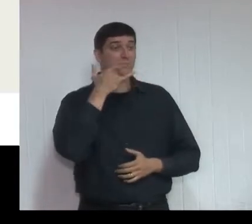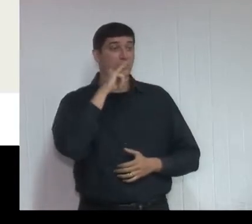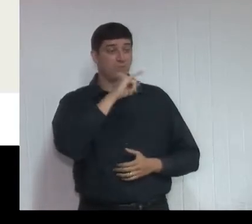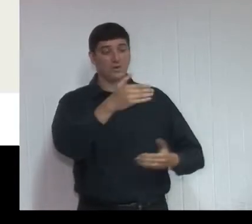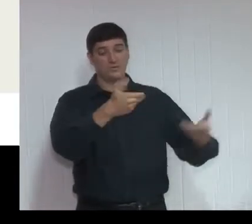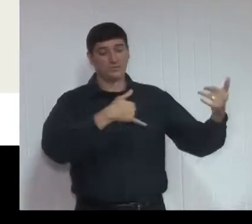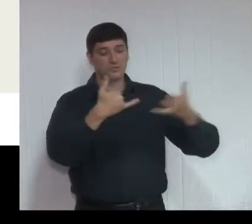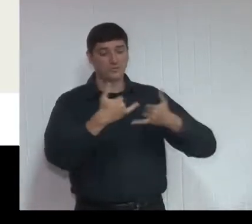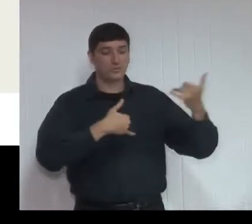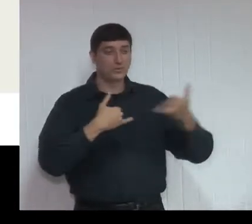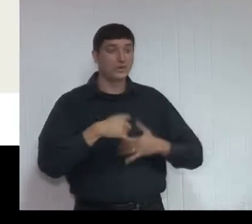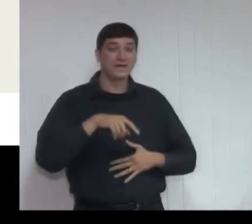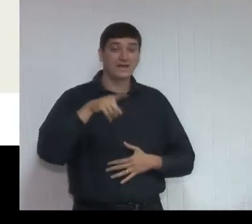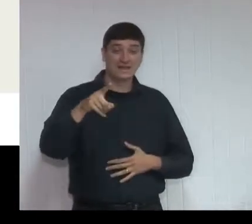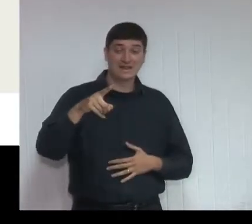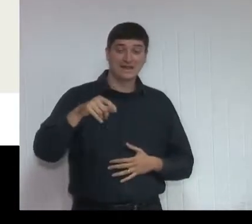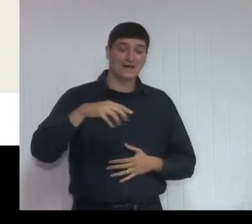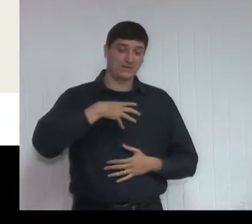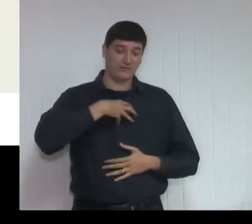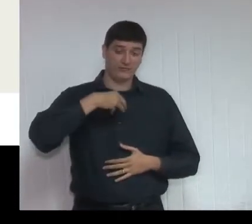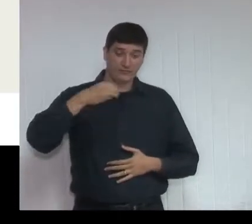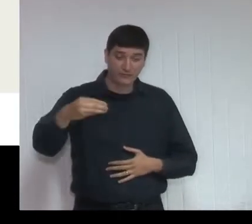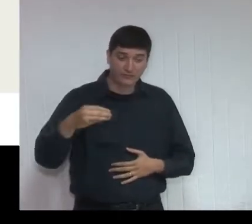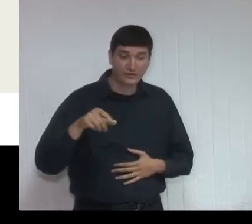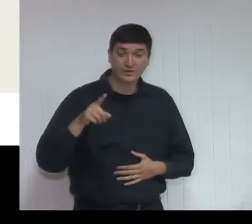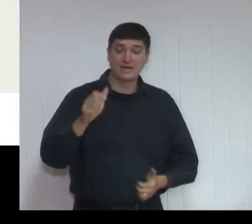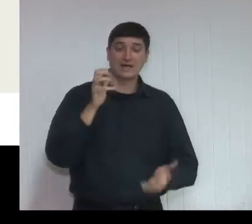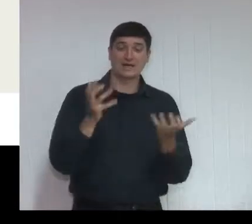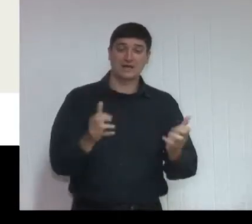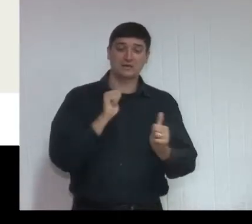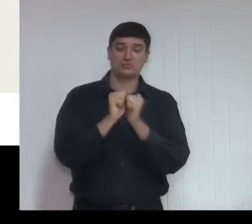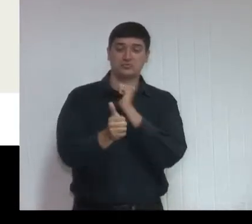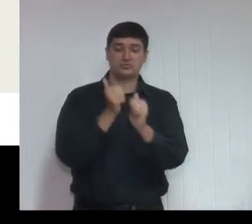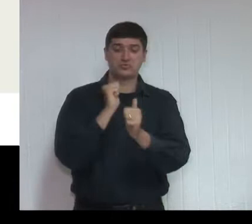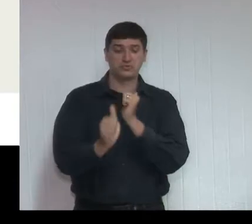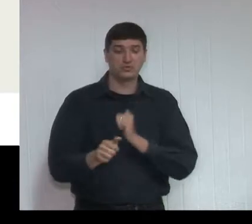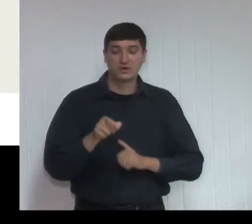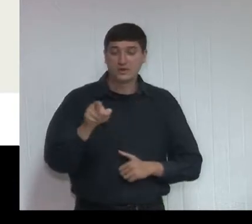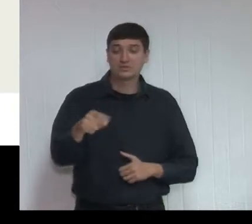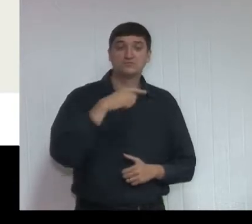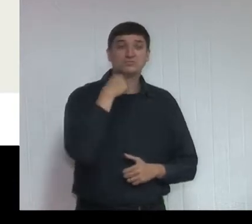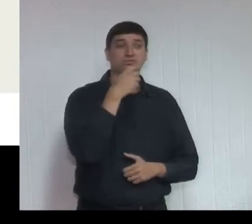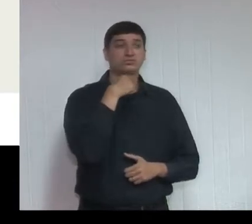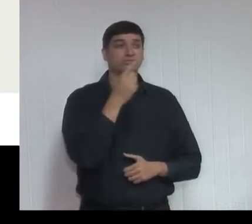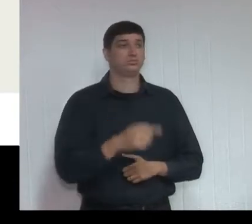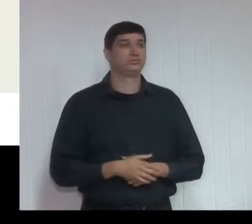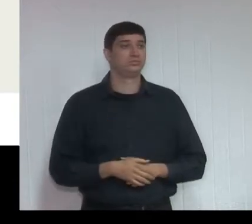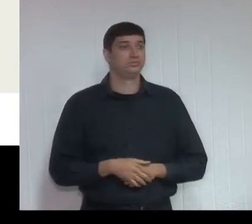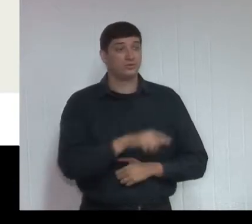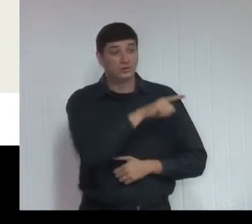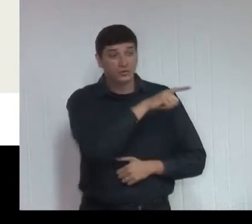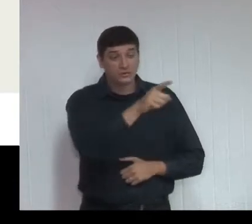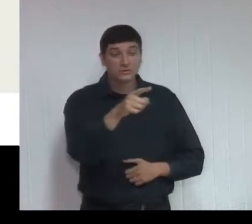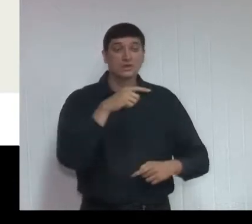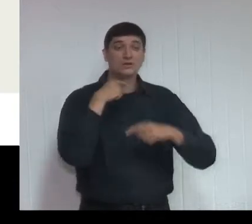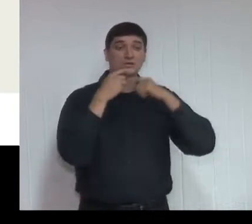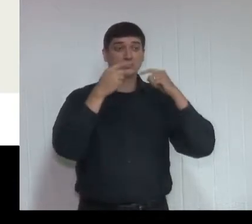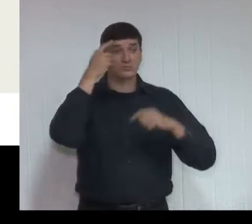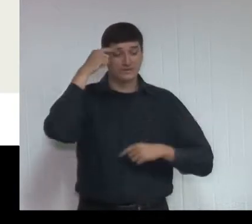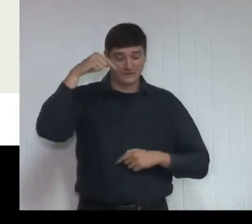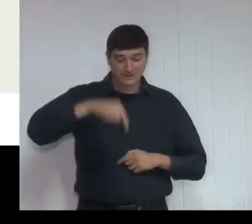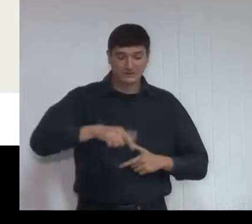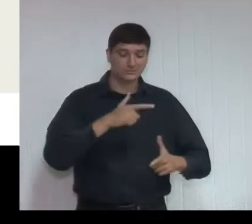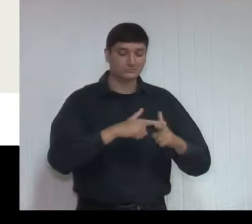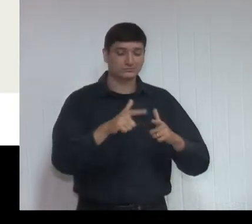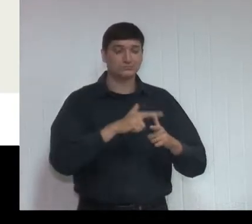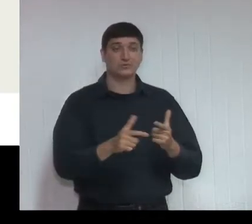está sendo atendida a demanda do seu filho ali, que quer só praticar um esporte. Alguém tem dúvida ainda quanto o esporte pode ser solução para tantos problemas que a gente